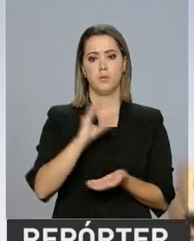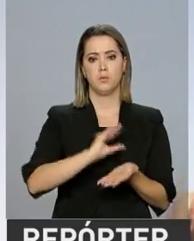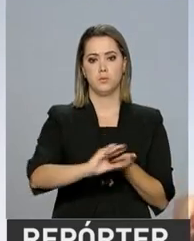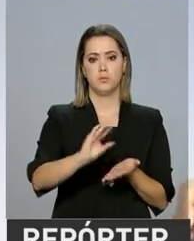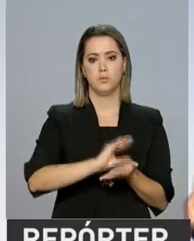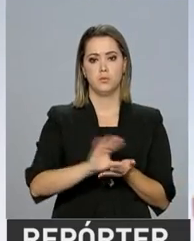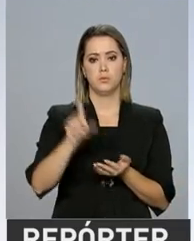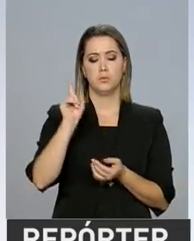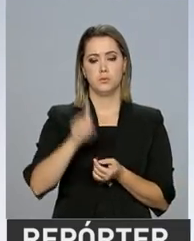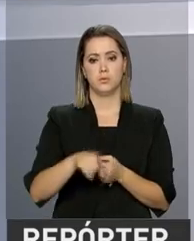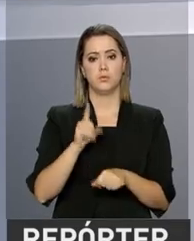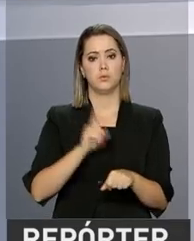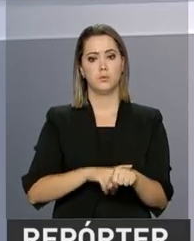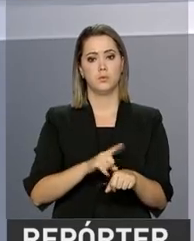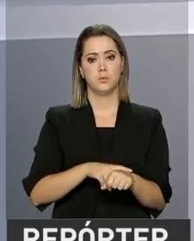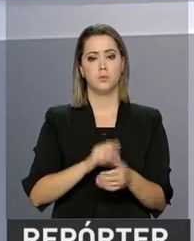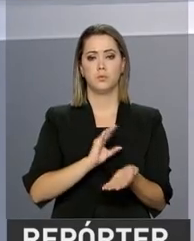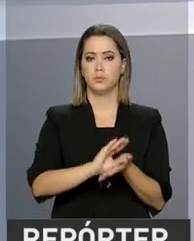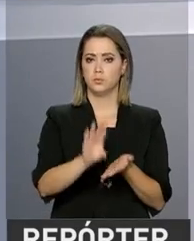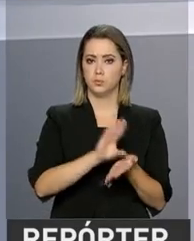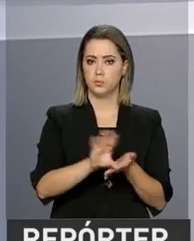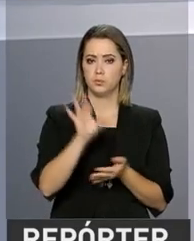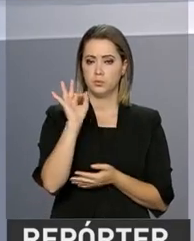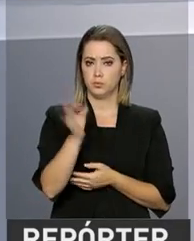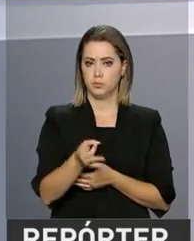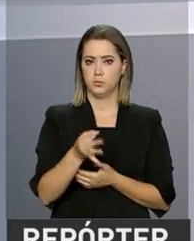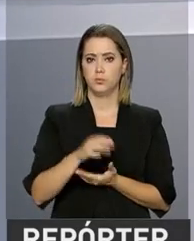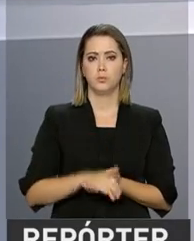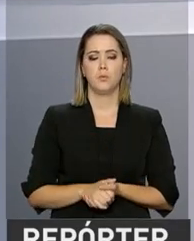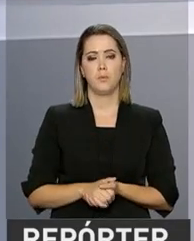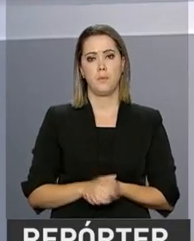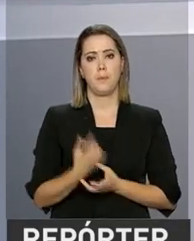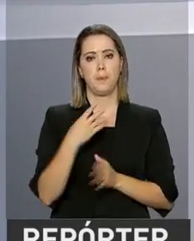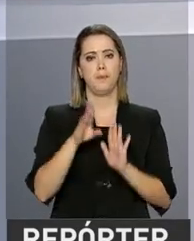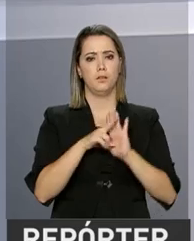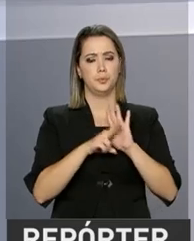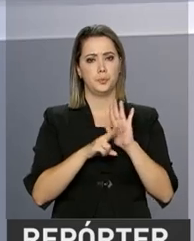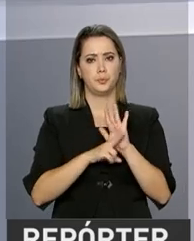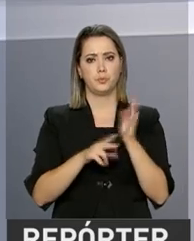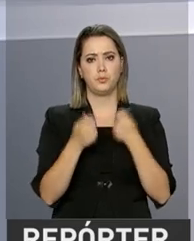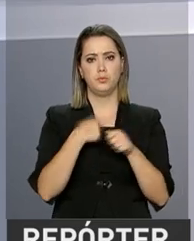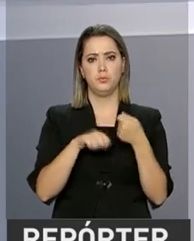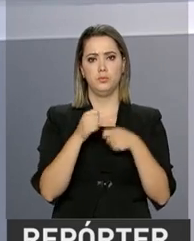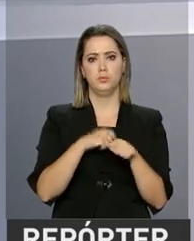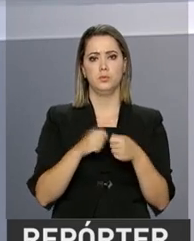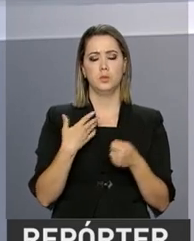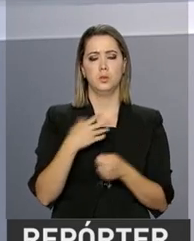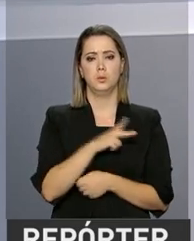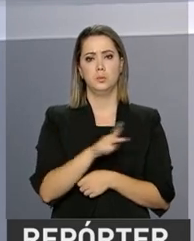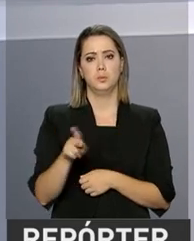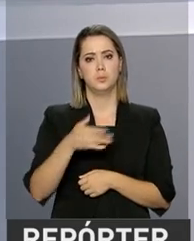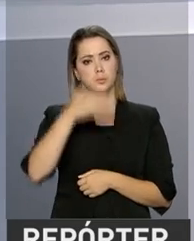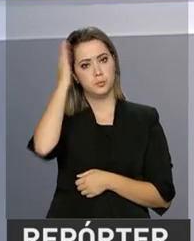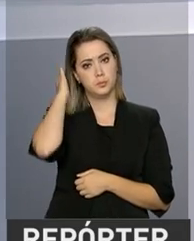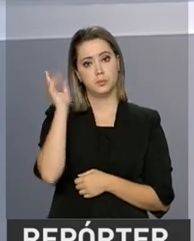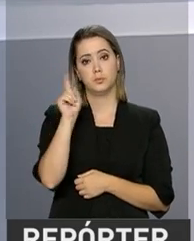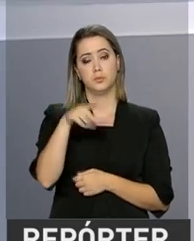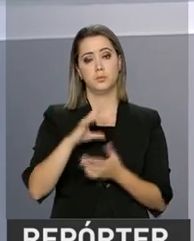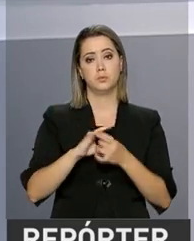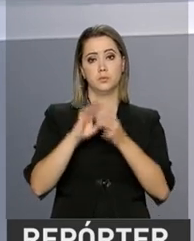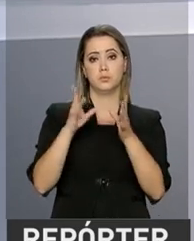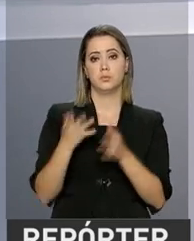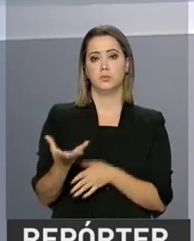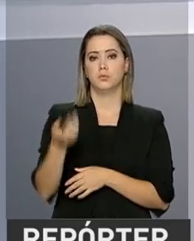é o momento para investir no país uma das medidas econômicas adotadas pelo governo do presidente Michel Temer foi a